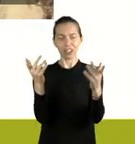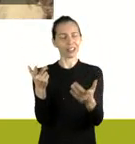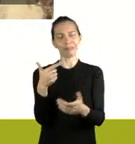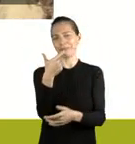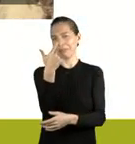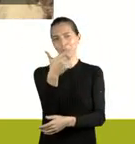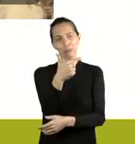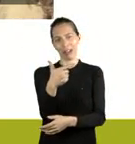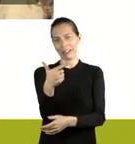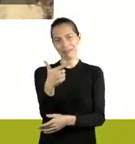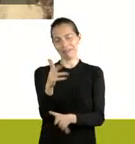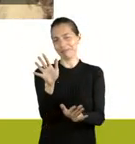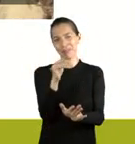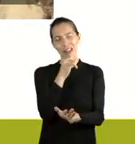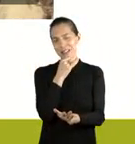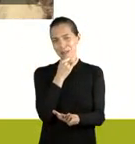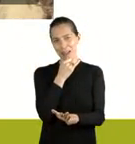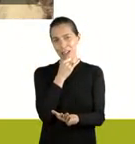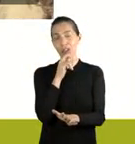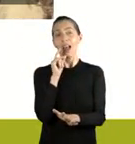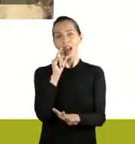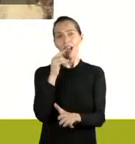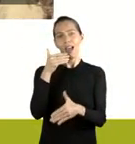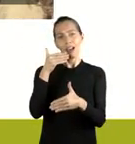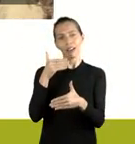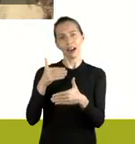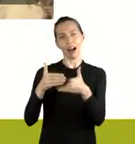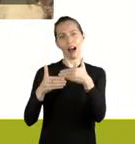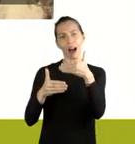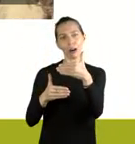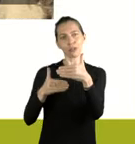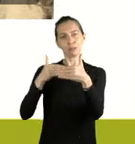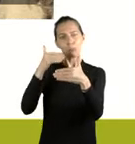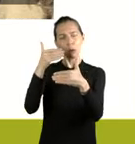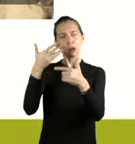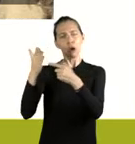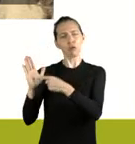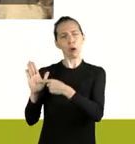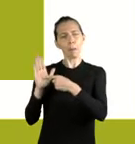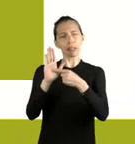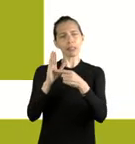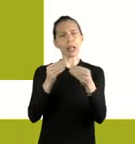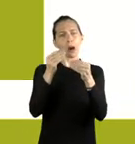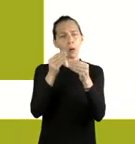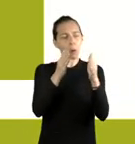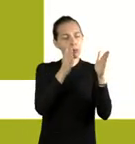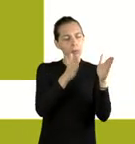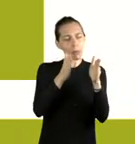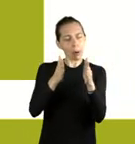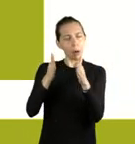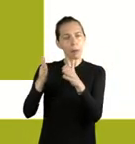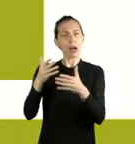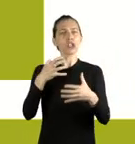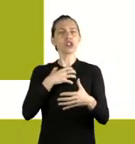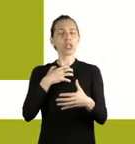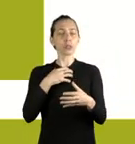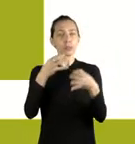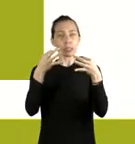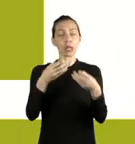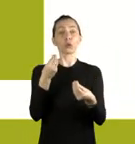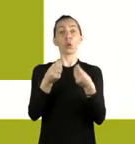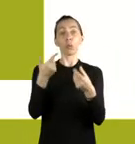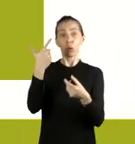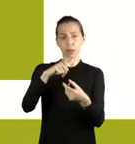A gente vai conquistando aos poucos. E eu vou apresentar umas formas de chegar lá. Tá?